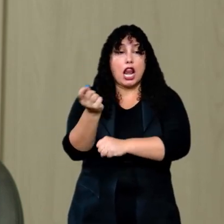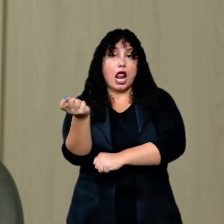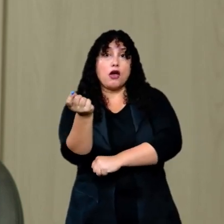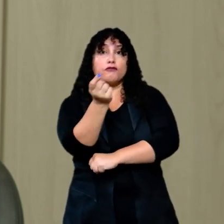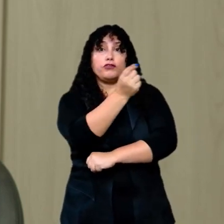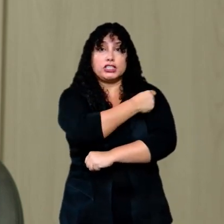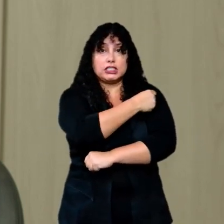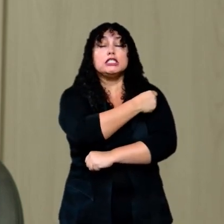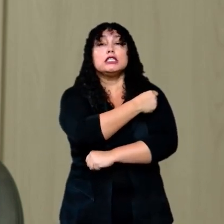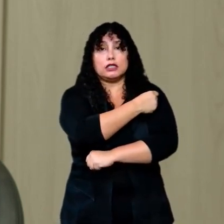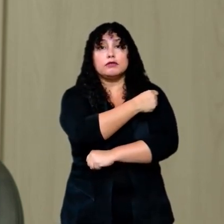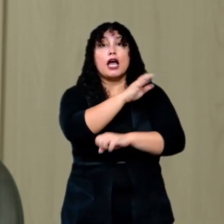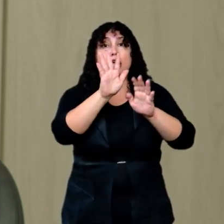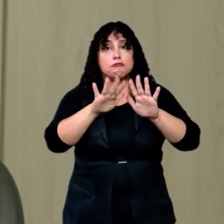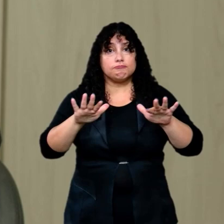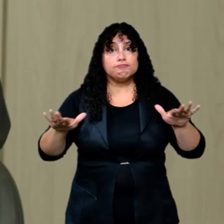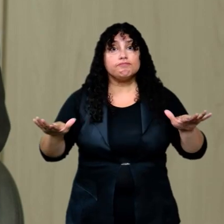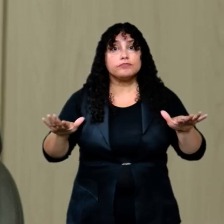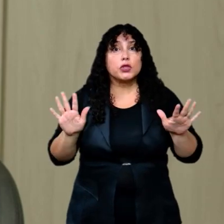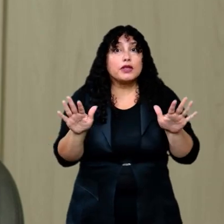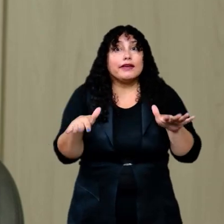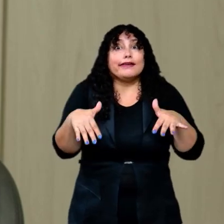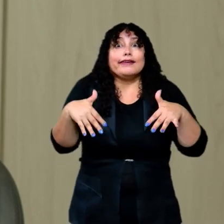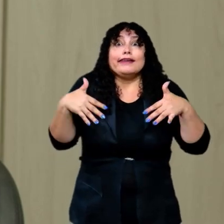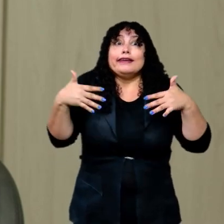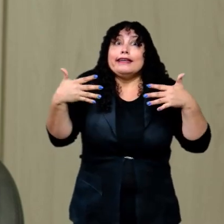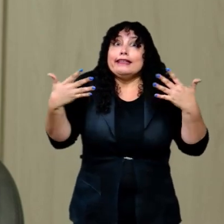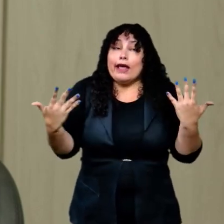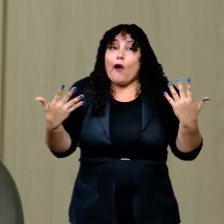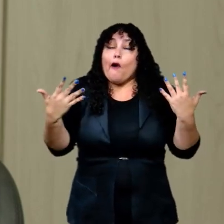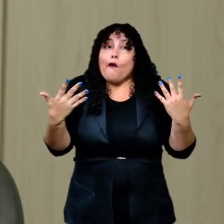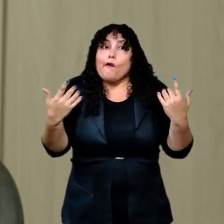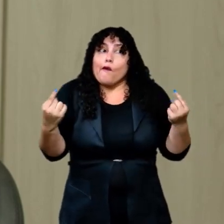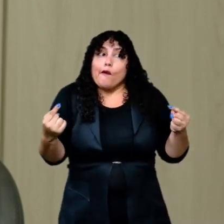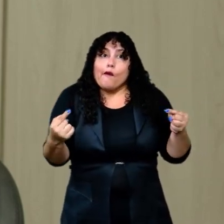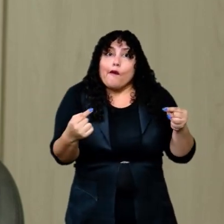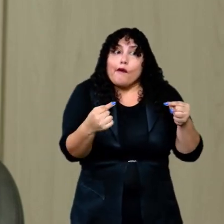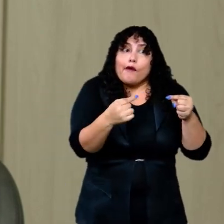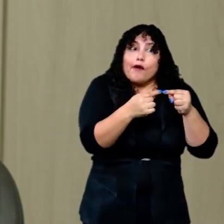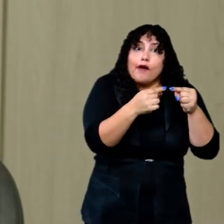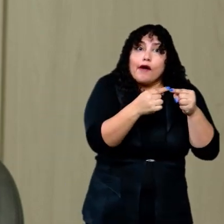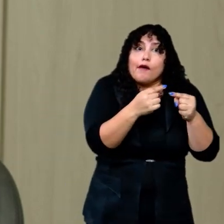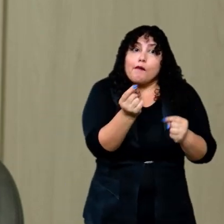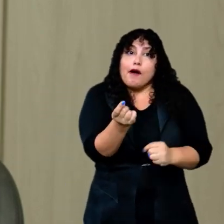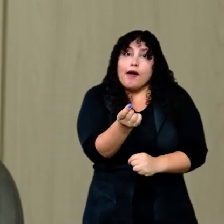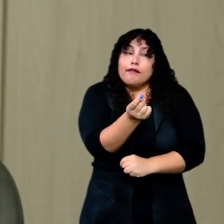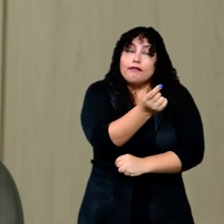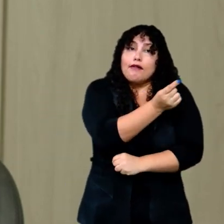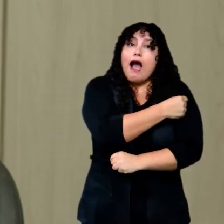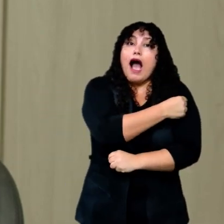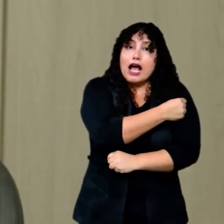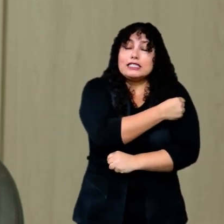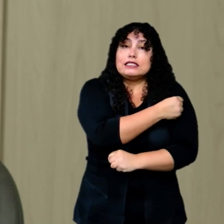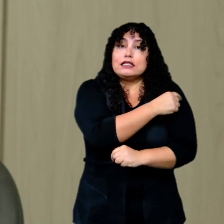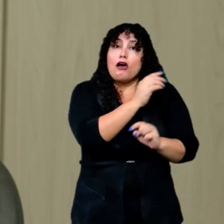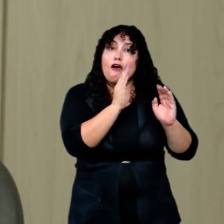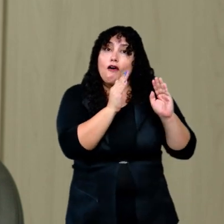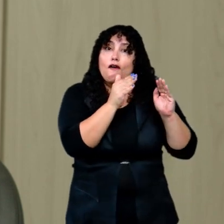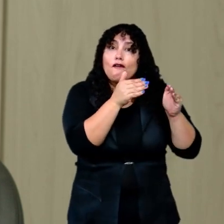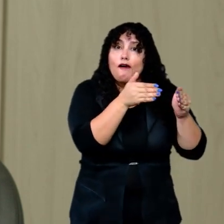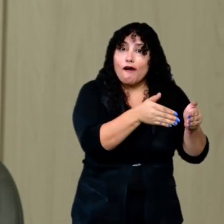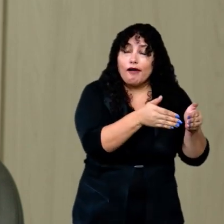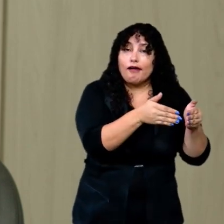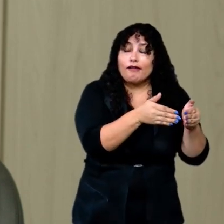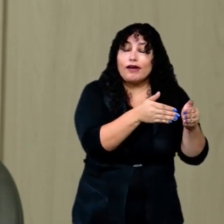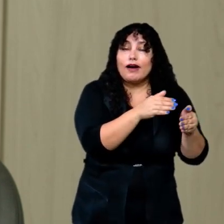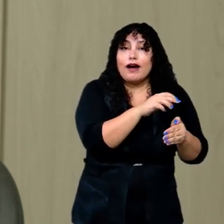vacinas. E aí, coincide dela tomar uma determinada vacina